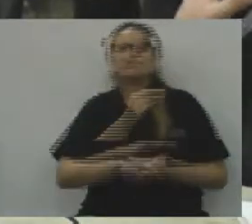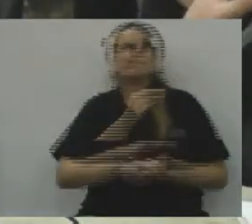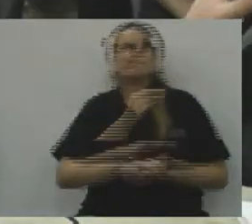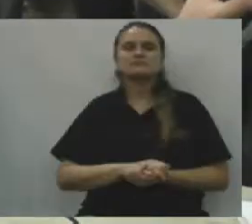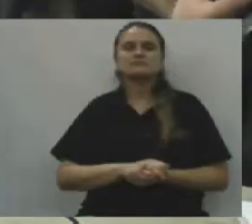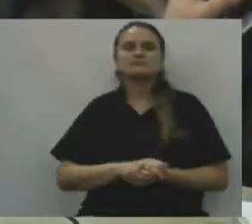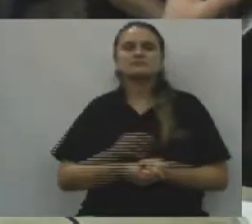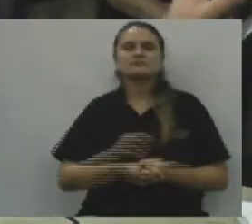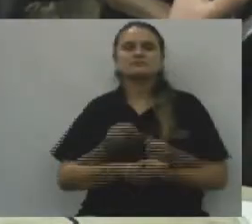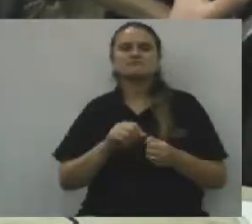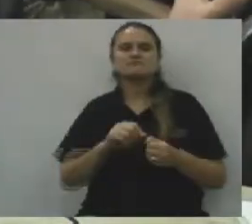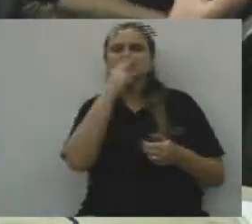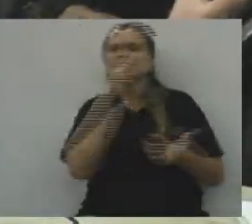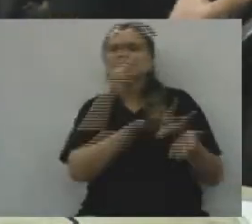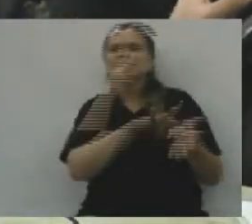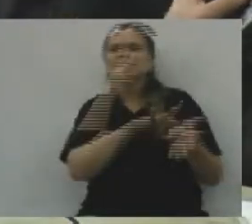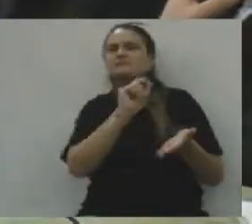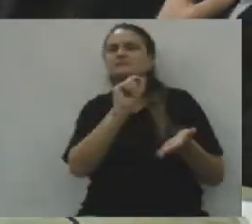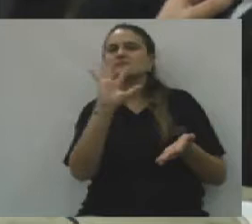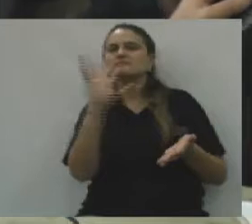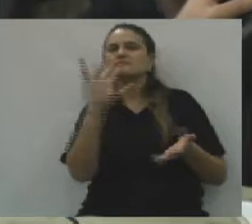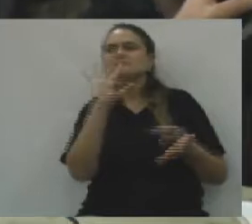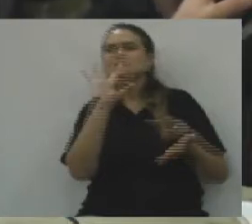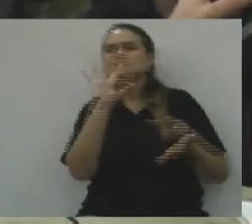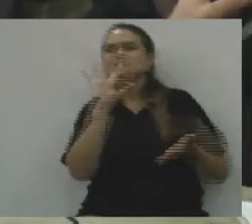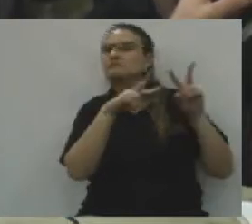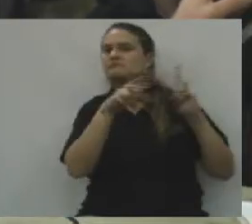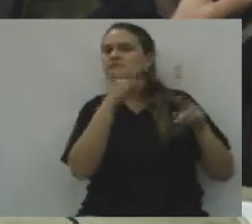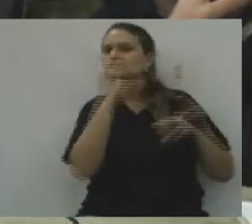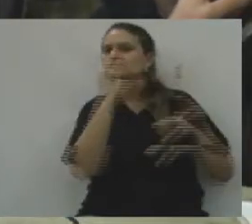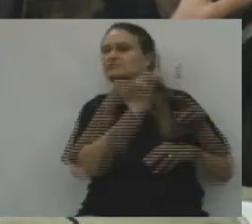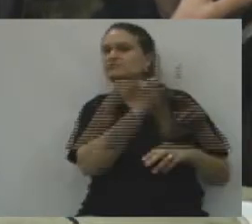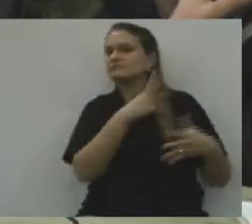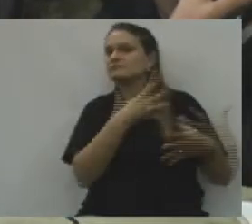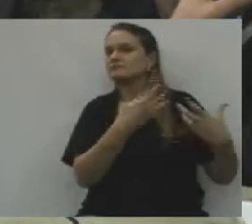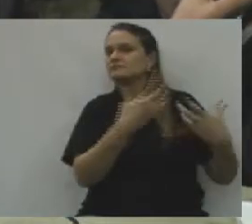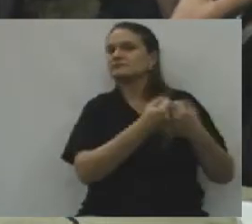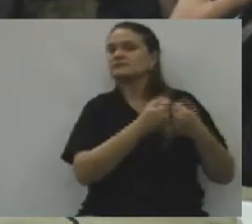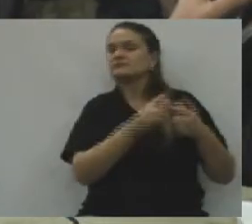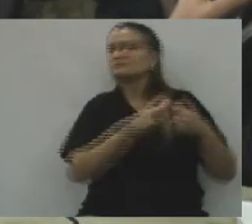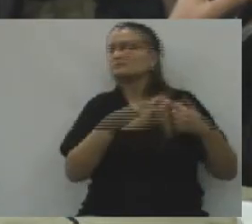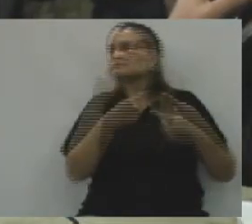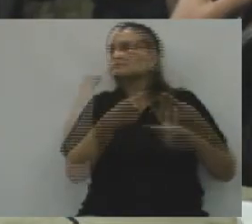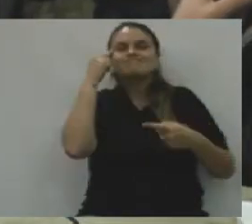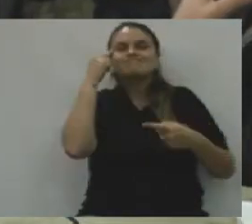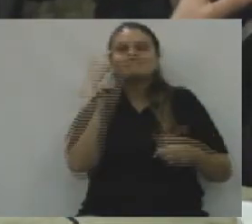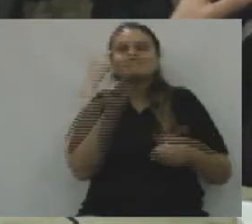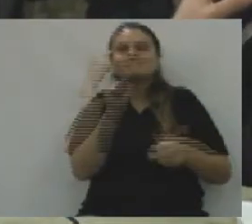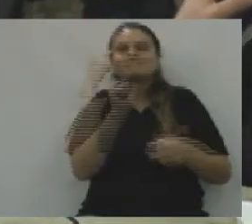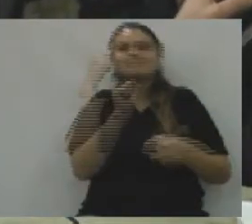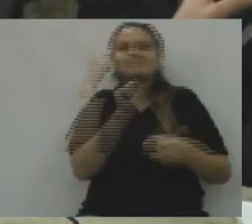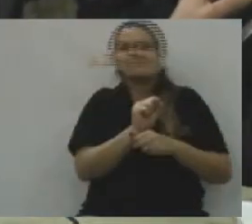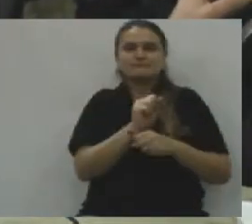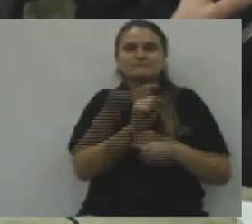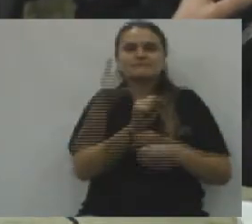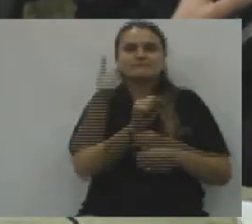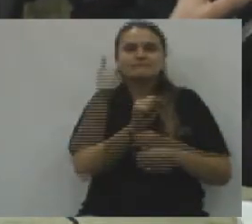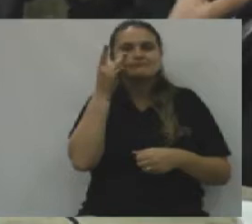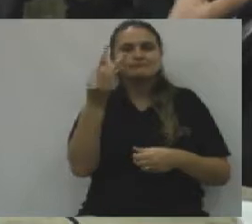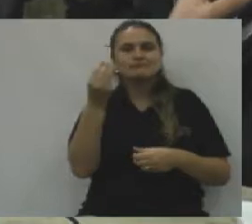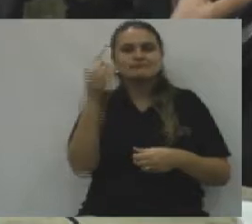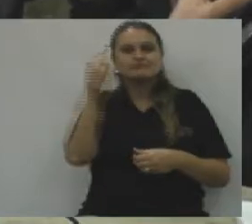de conta que não tinham visto o acidente, mas eles, como ser humano, como pessoas do